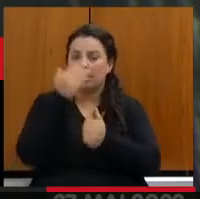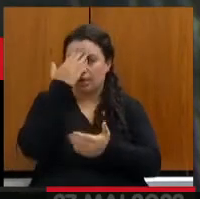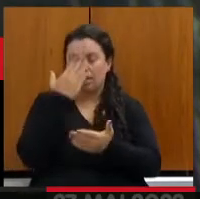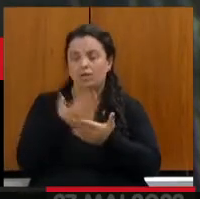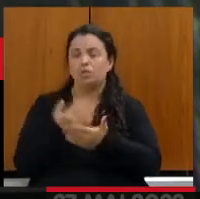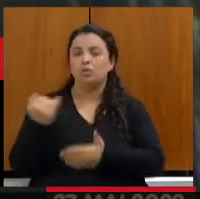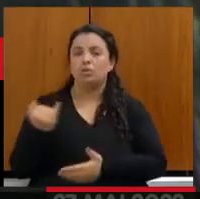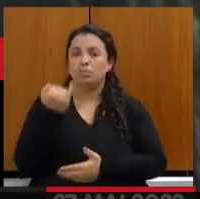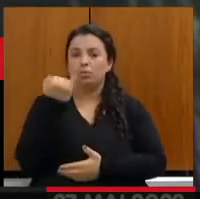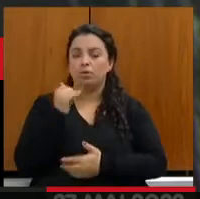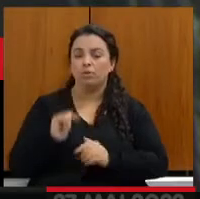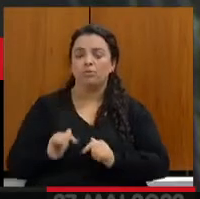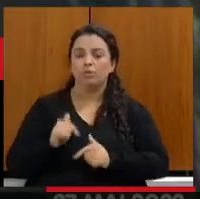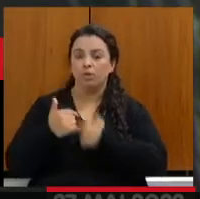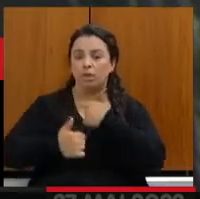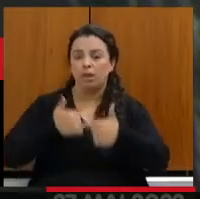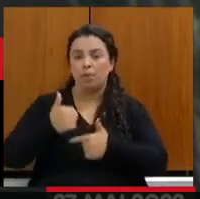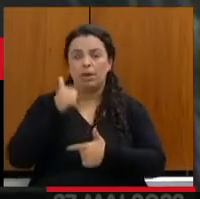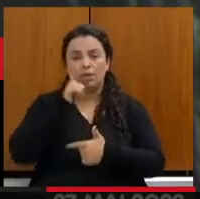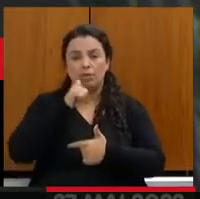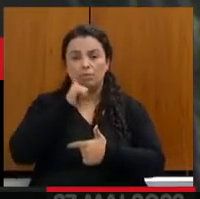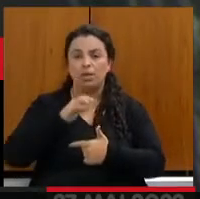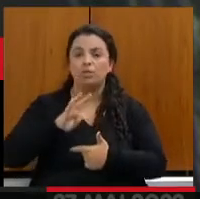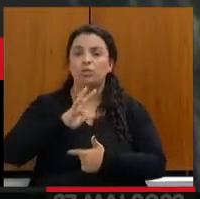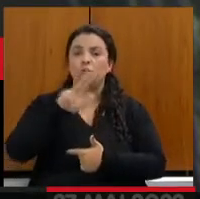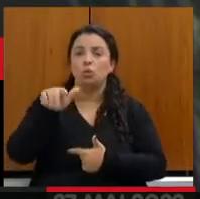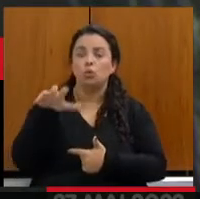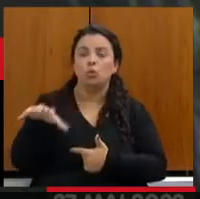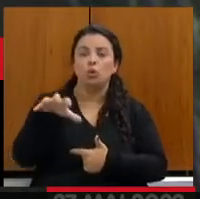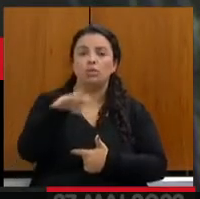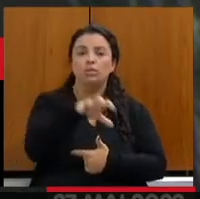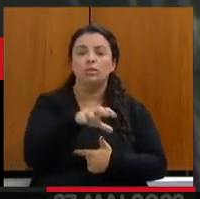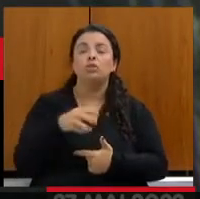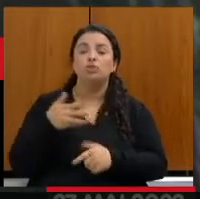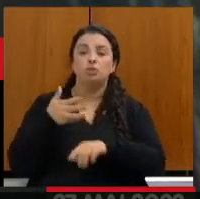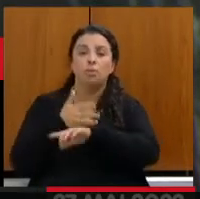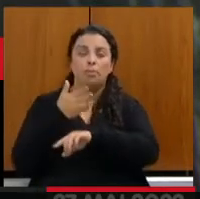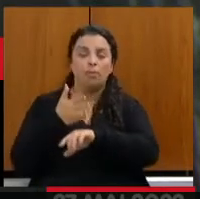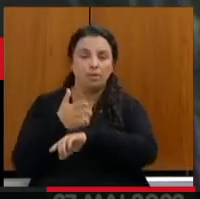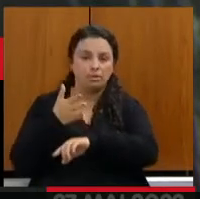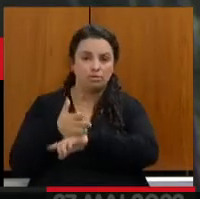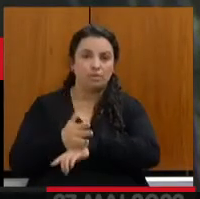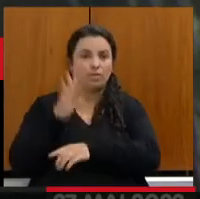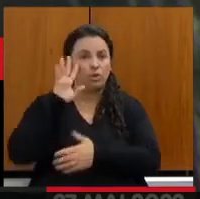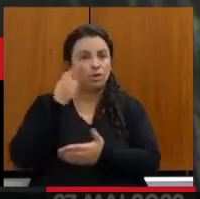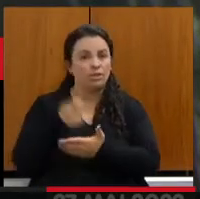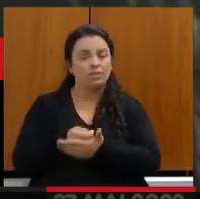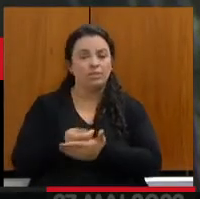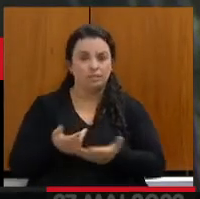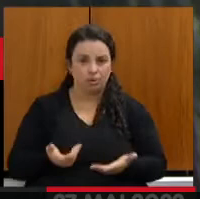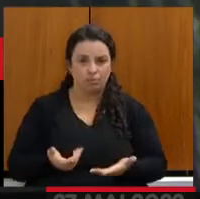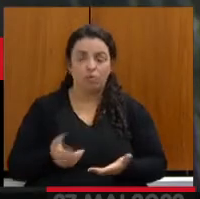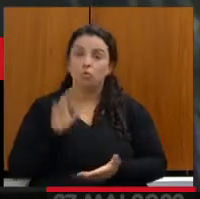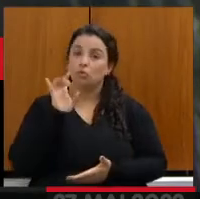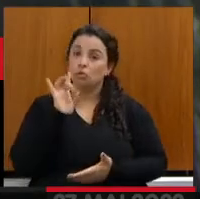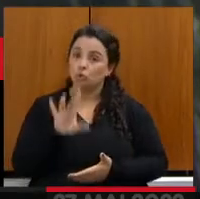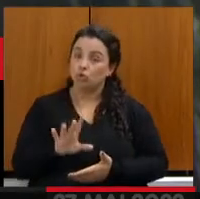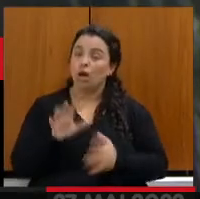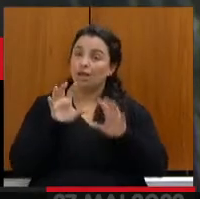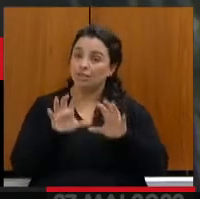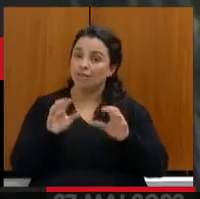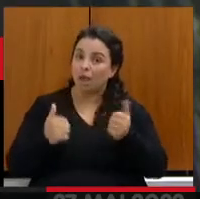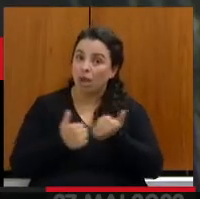da atuação das mulheres em todas as instâncias de participação e decisão só assim